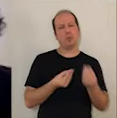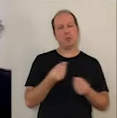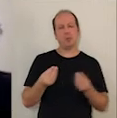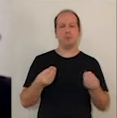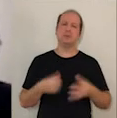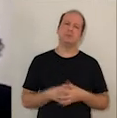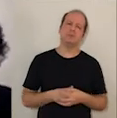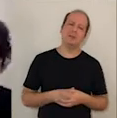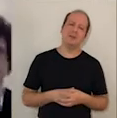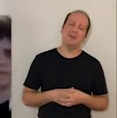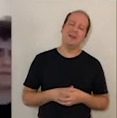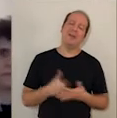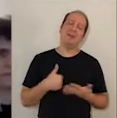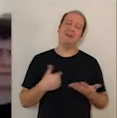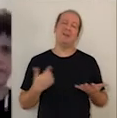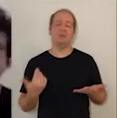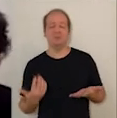Esse papel não tem nenhum valor.